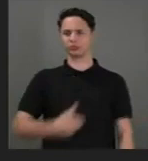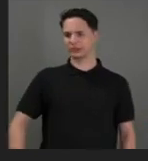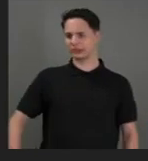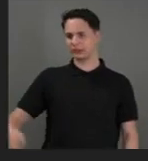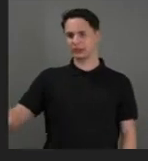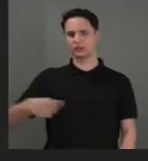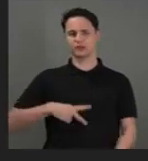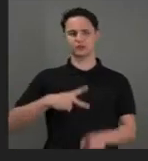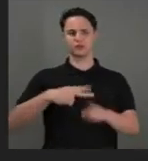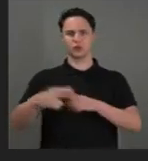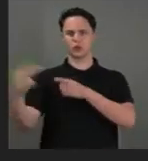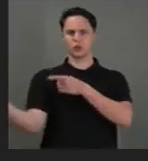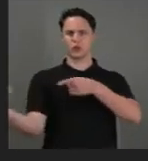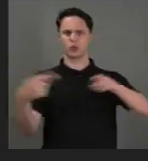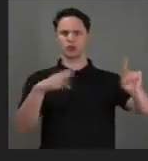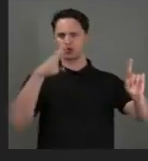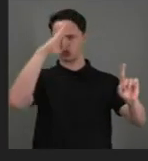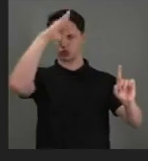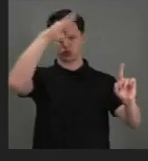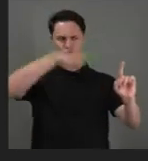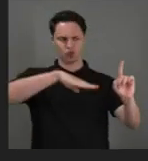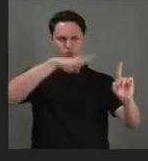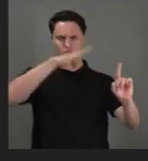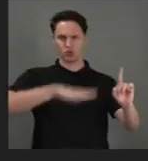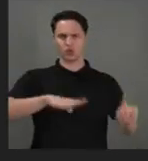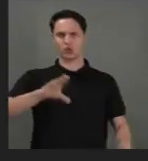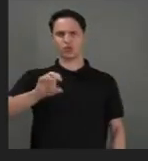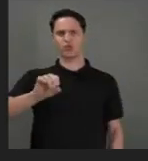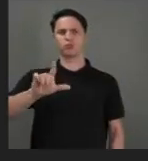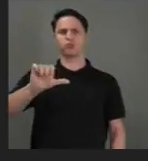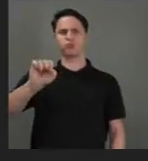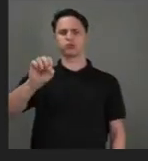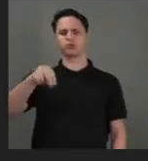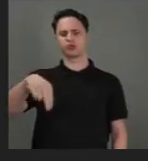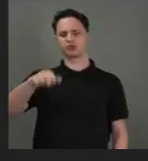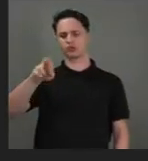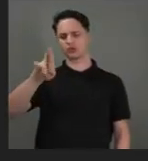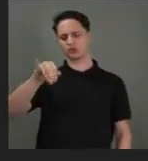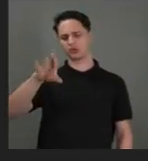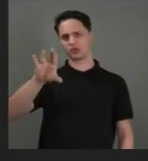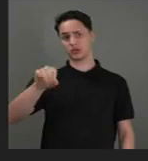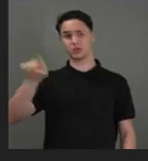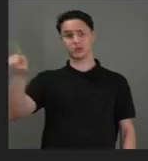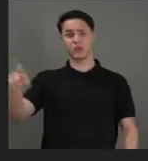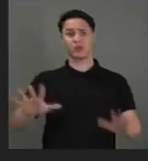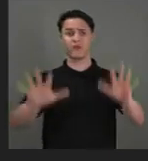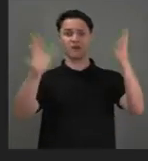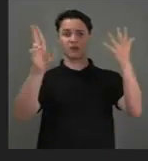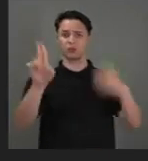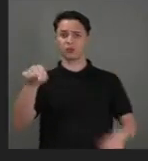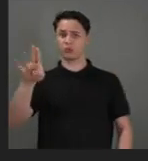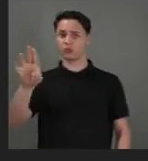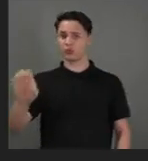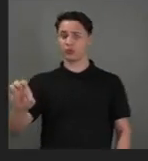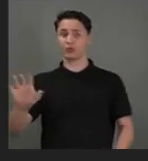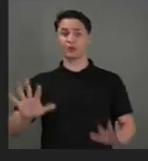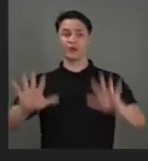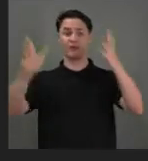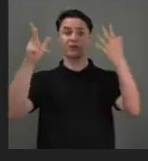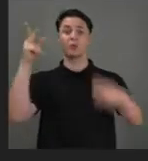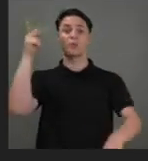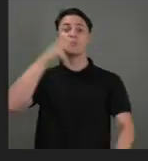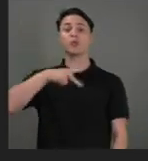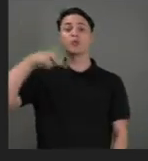derrotaram o bolsonarismo, o atual presidente do STF, no evento da UNE, no evento político da UNE. Isso